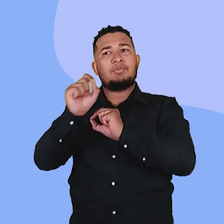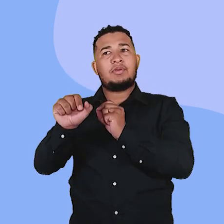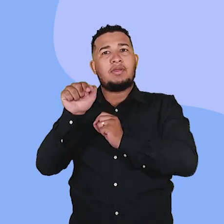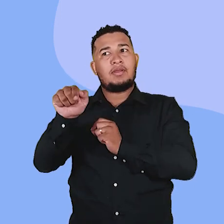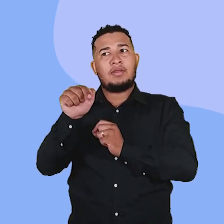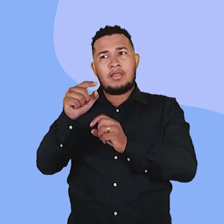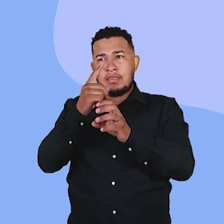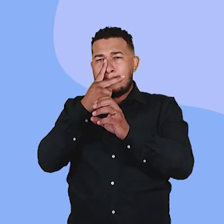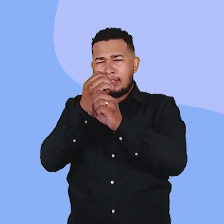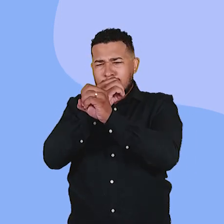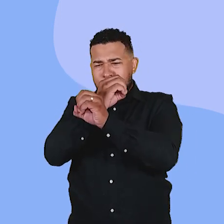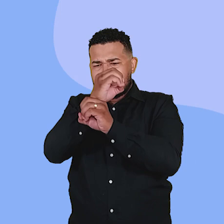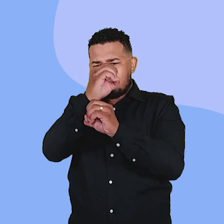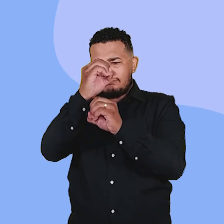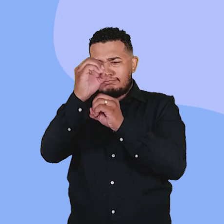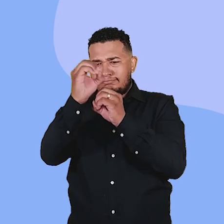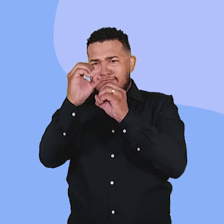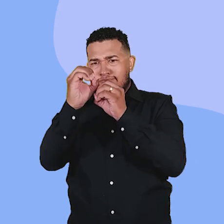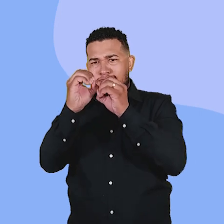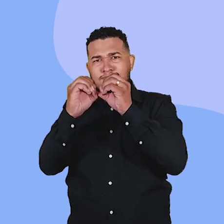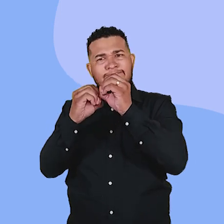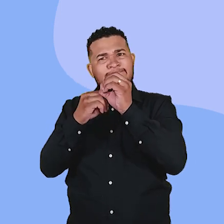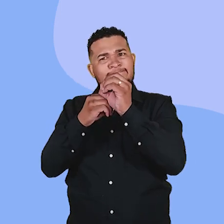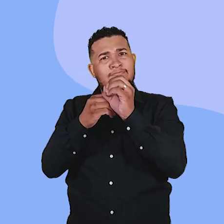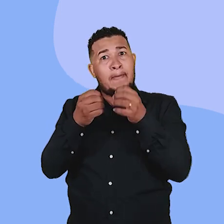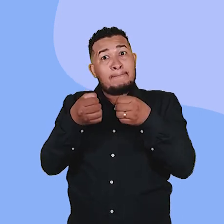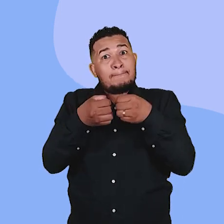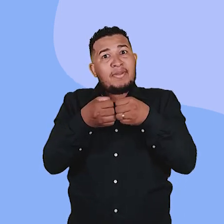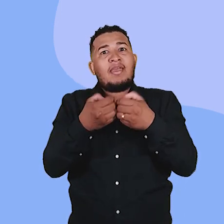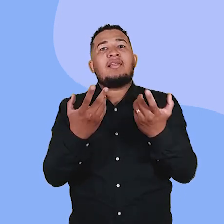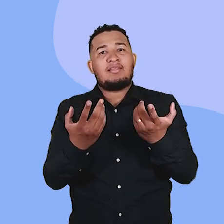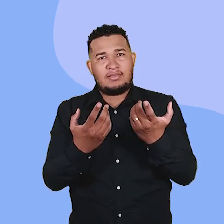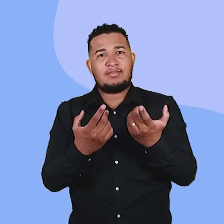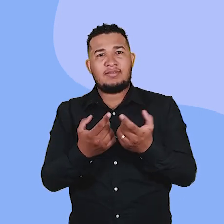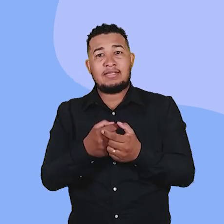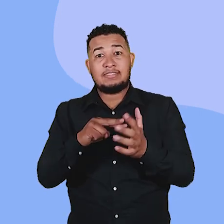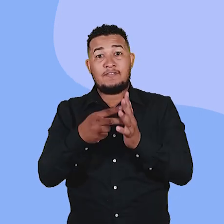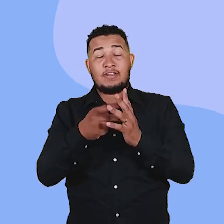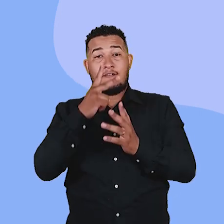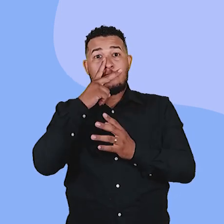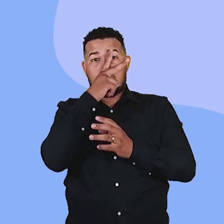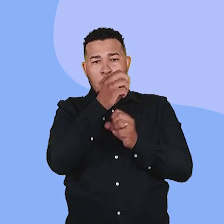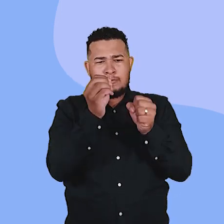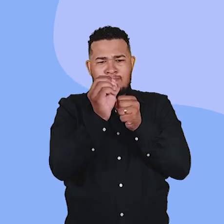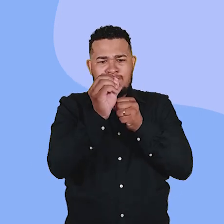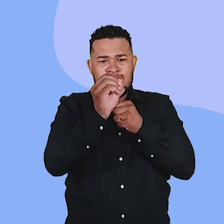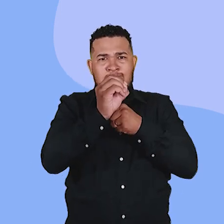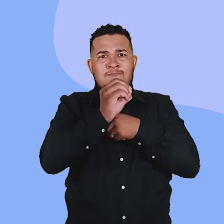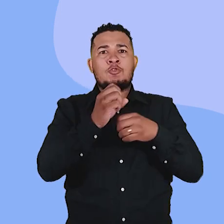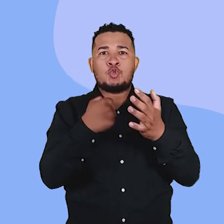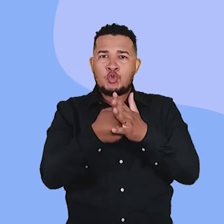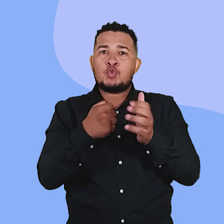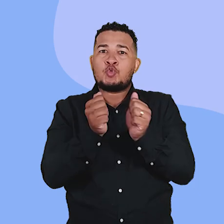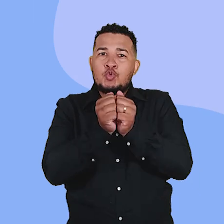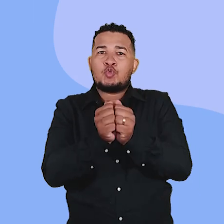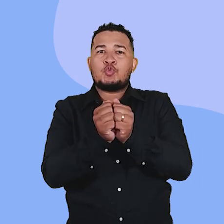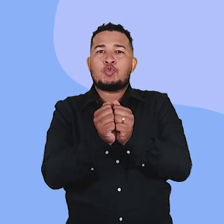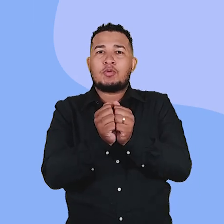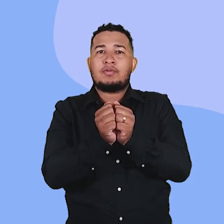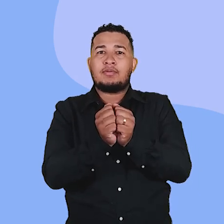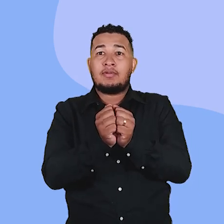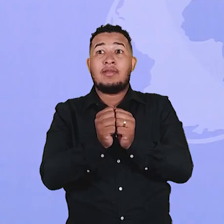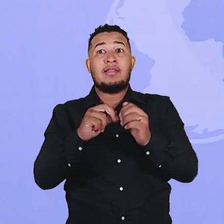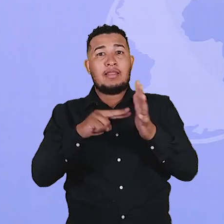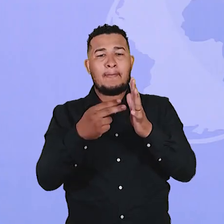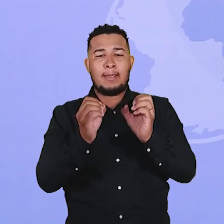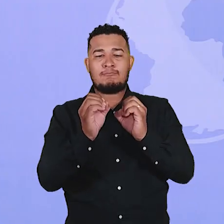moléculas estão extremamente unidas umas às outras. Ou seja, a força ali entre elas são grande. E aí faz